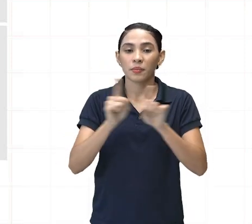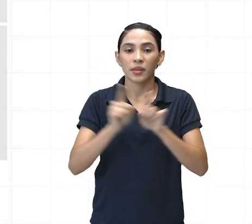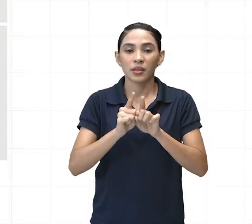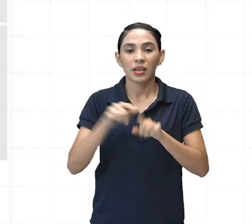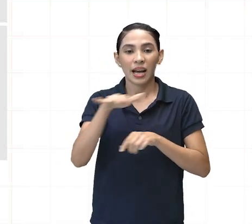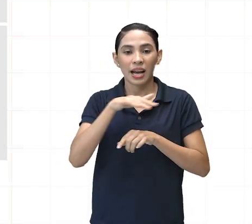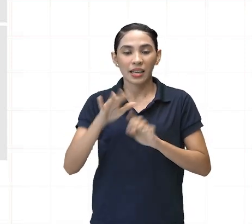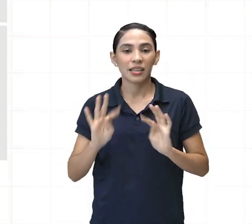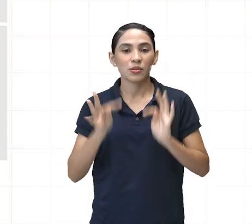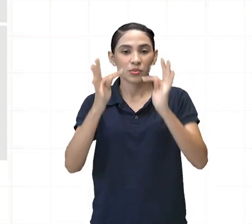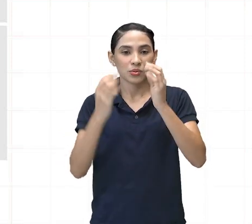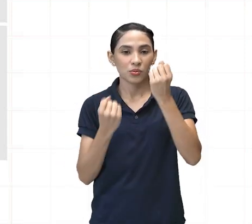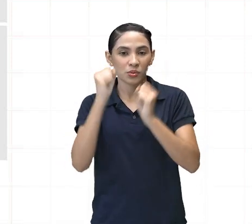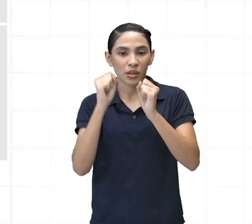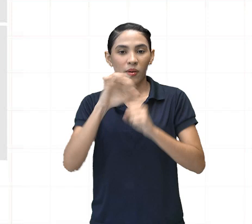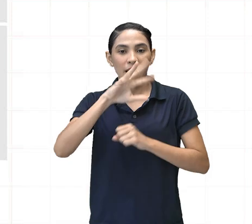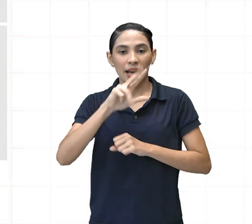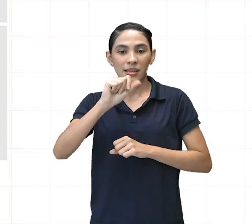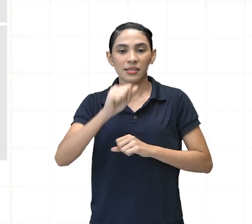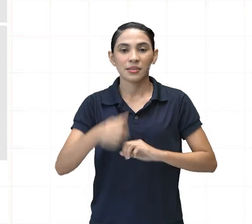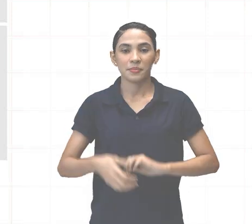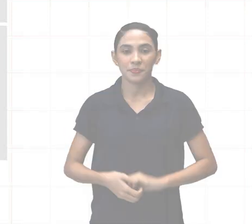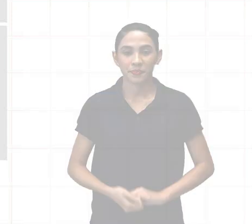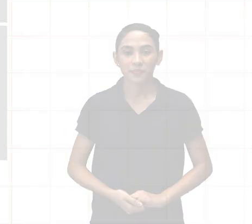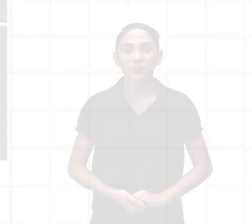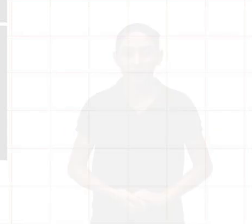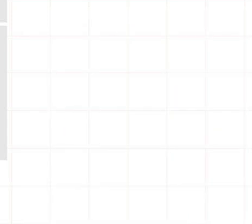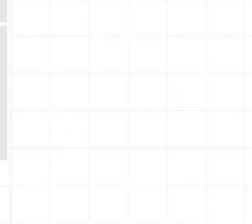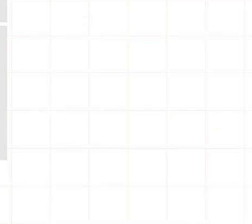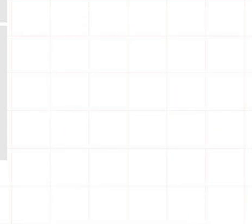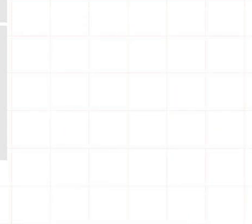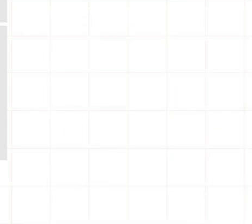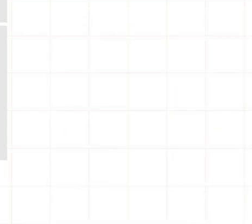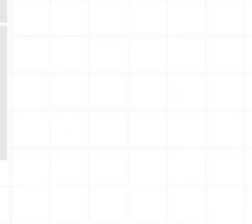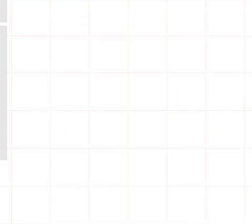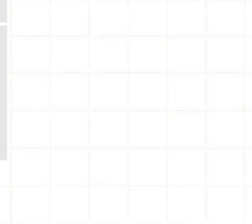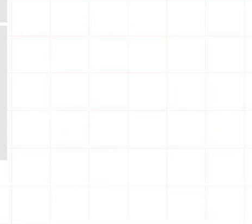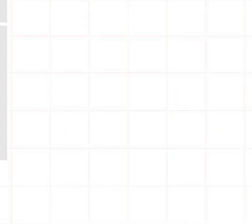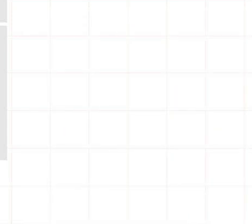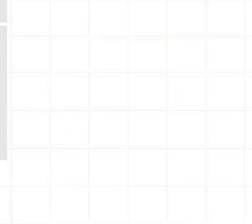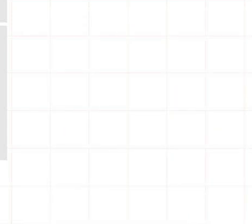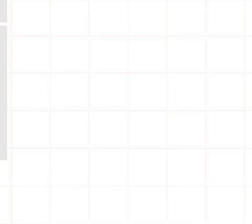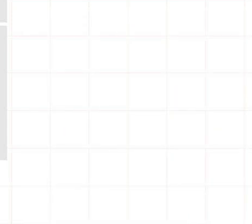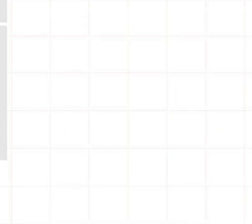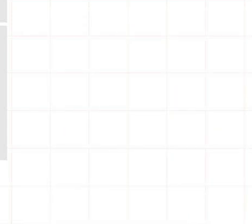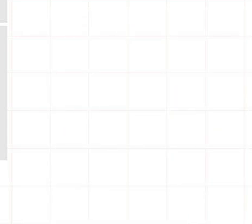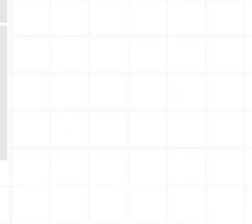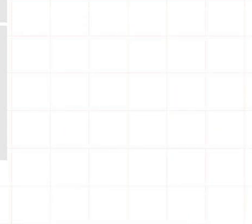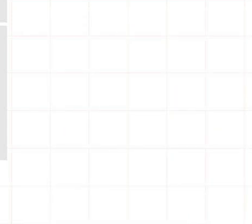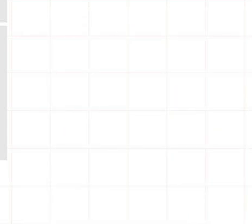o setor industrial na Ásia, né? Todo o desenvolvimento que está ocorrendo, o processo